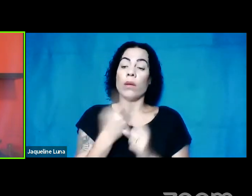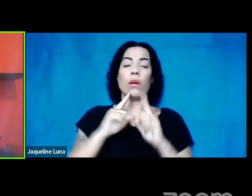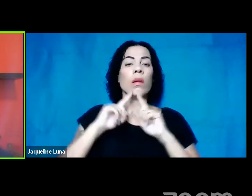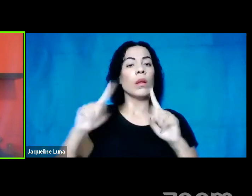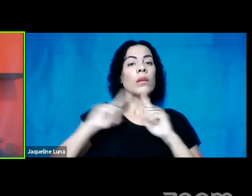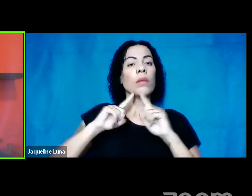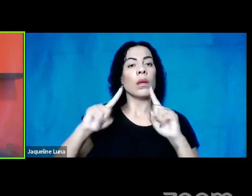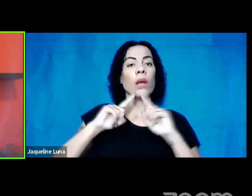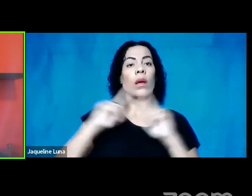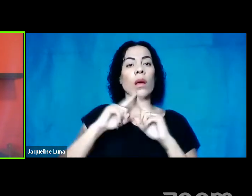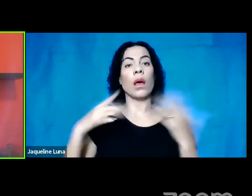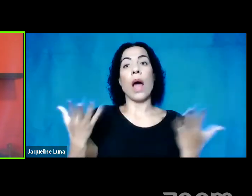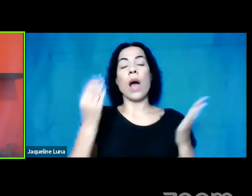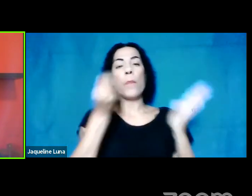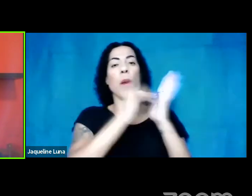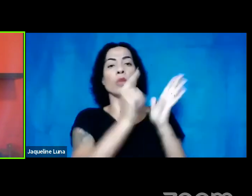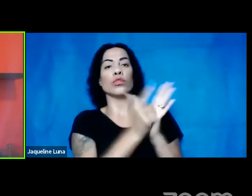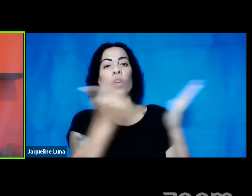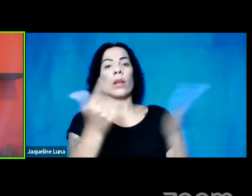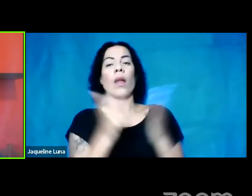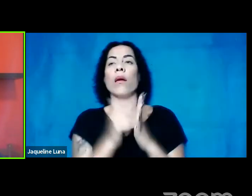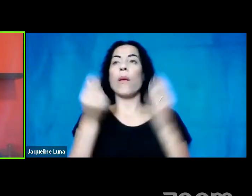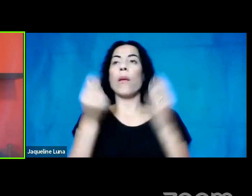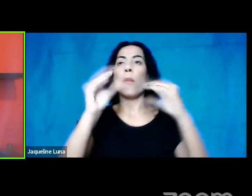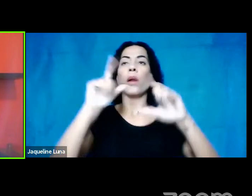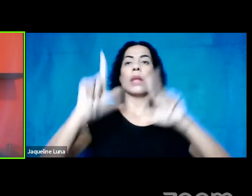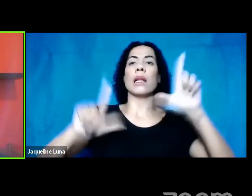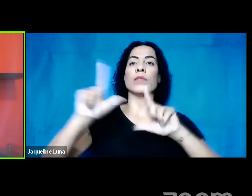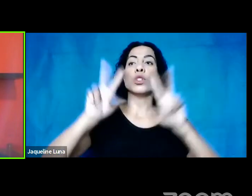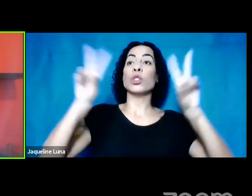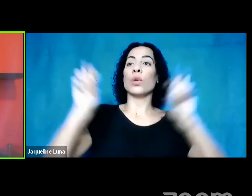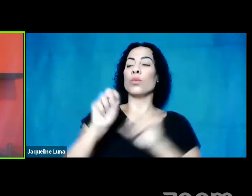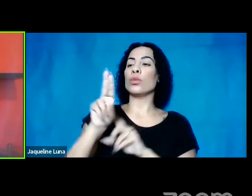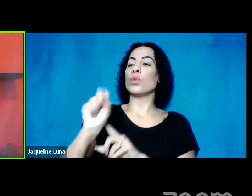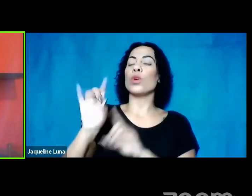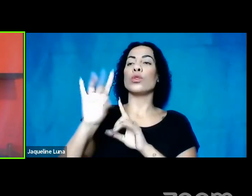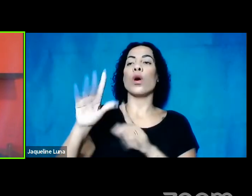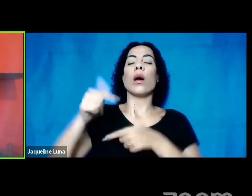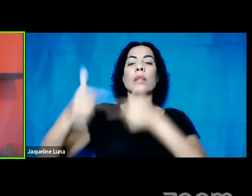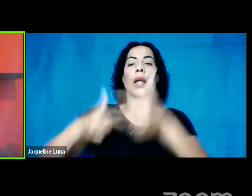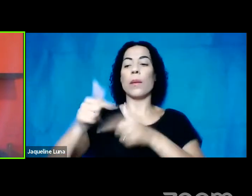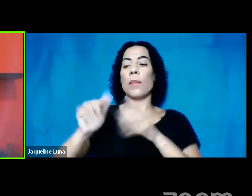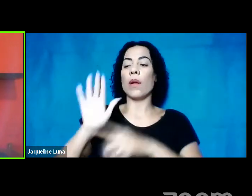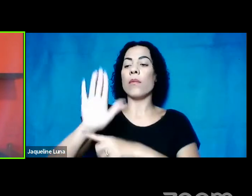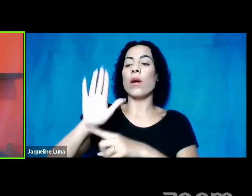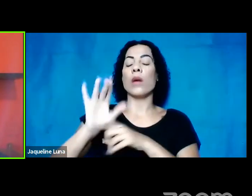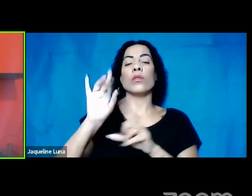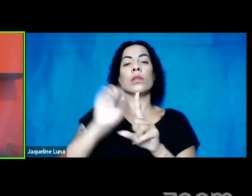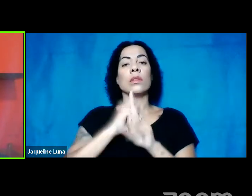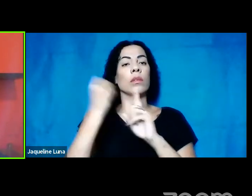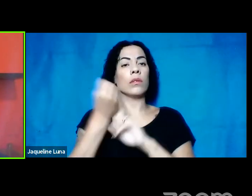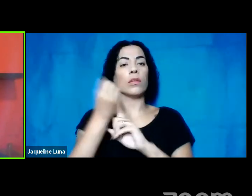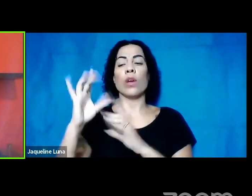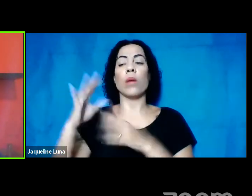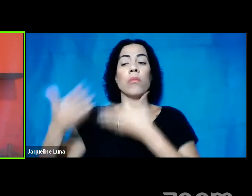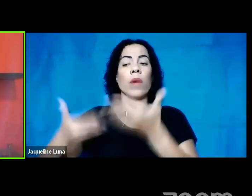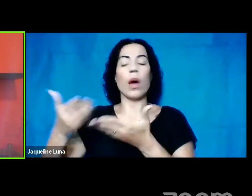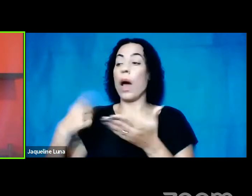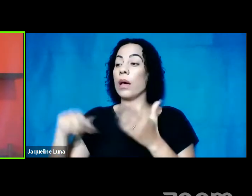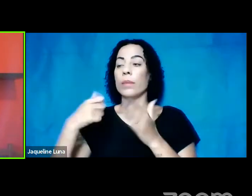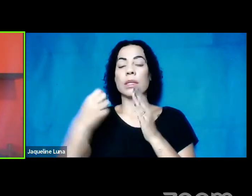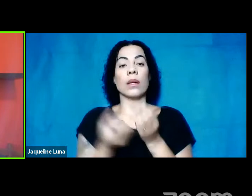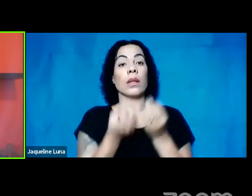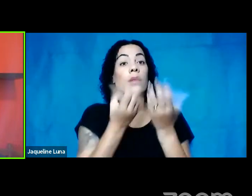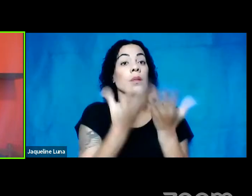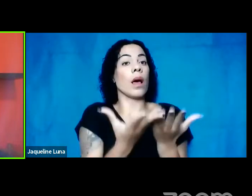o que sai na imprensa sobre o SUS são os serviços lotados, assistência lotada, e propor uma pauta positiva. O que a gente tem para